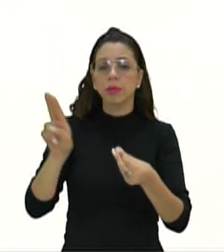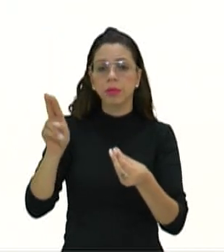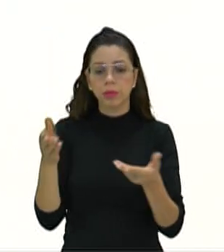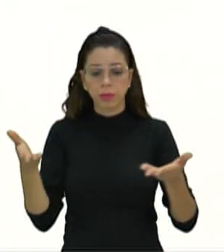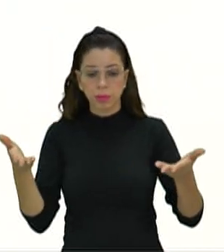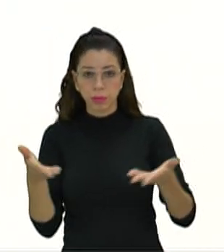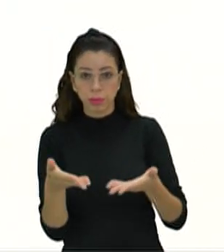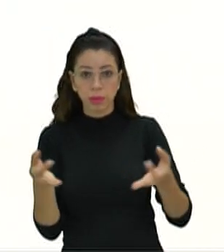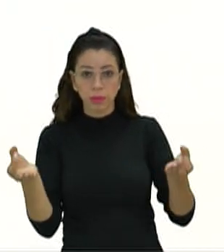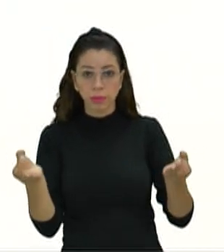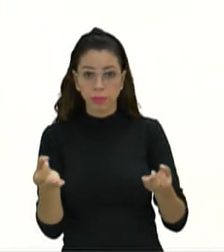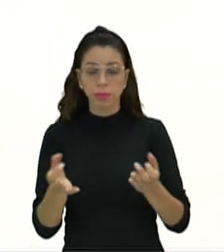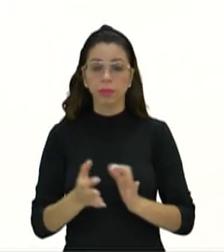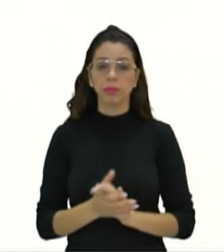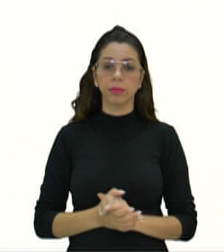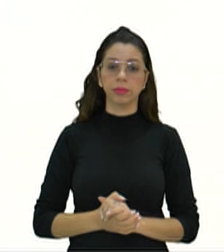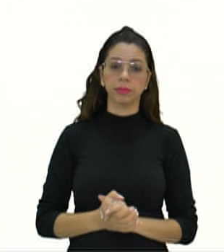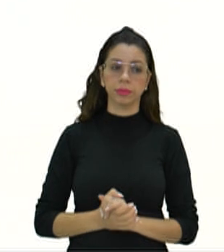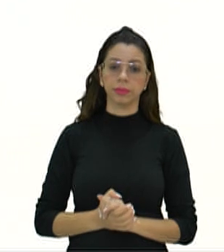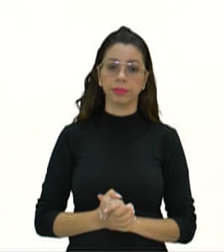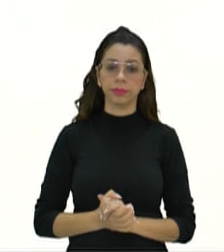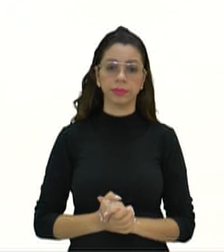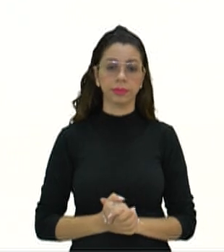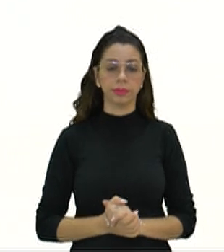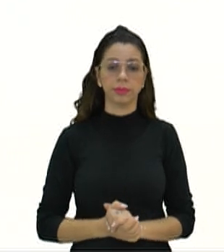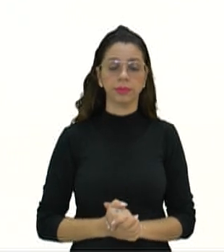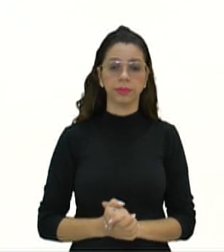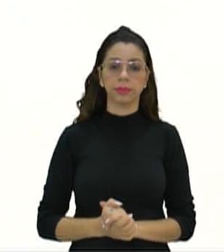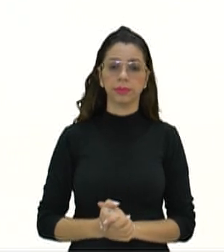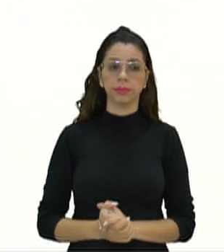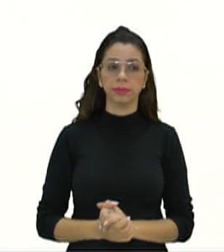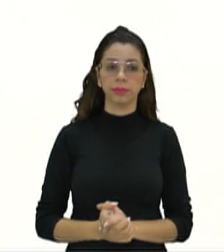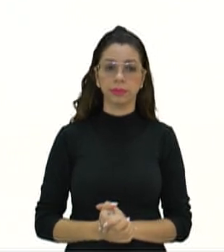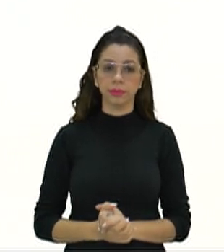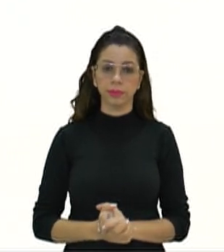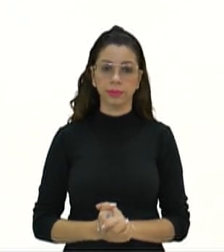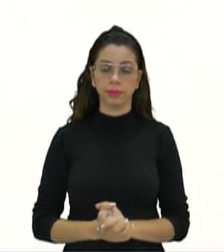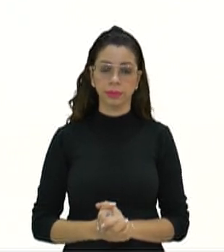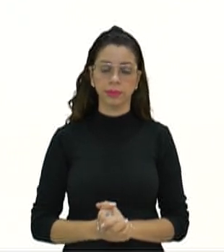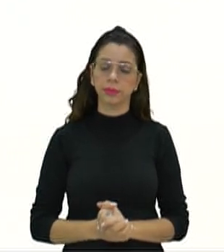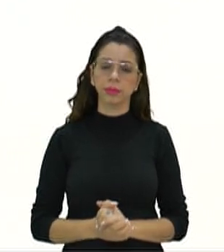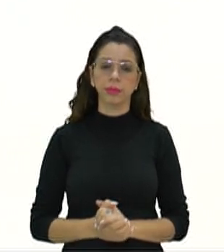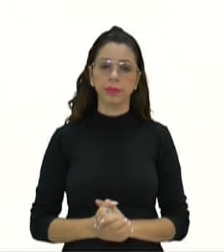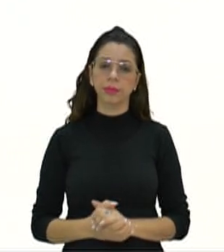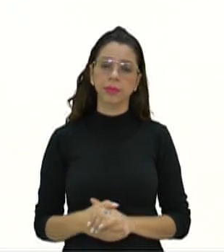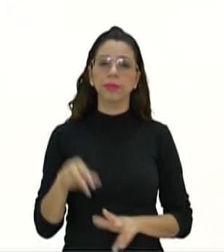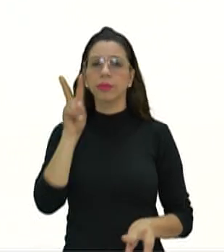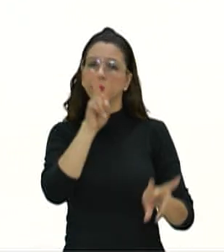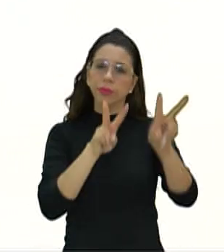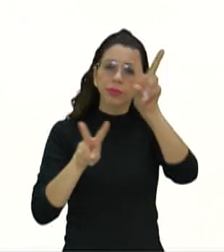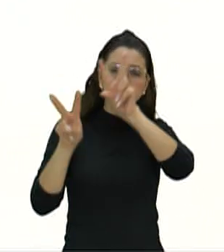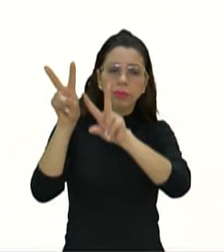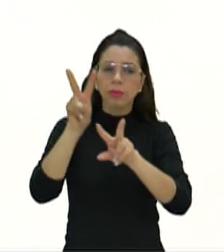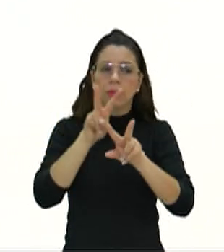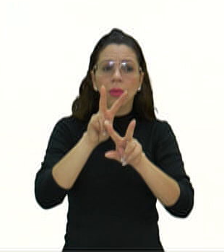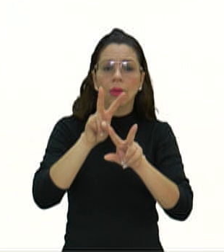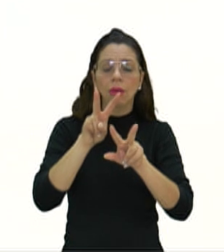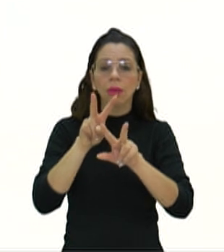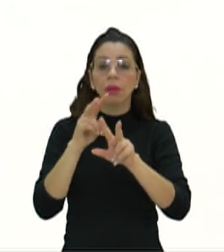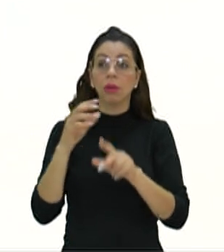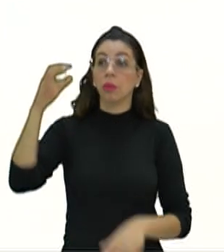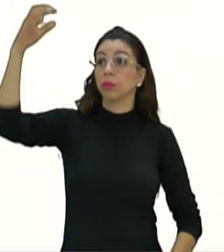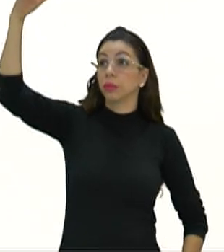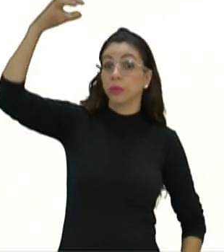perfeito. Dá uma olhada comigo aqui, olha. It has rained. Se a gente olha essa imagem, não está chovendo no